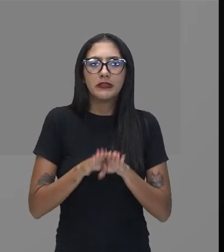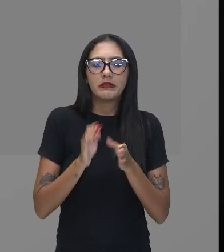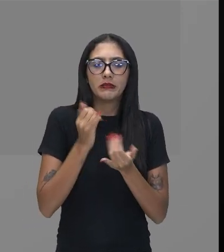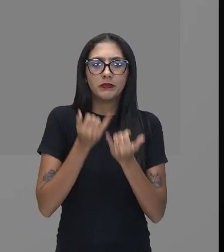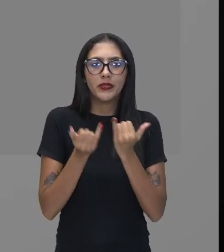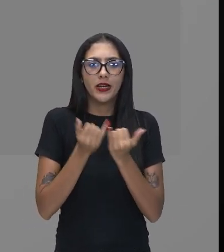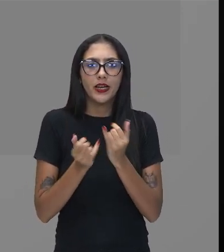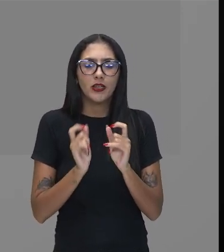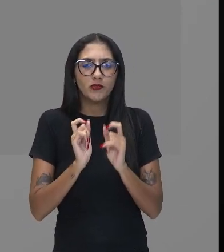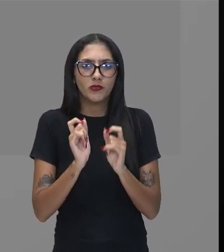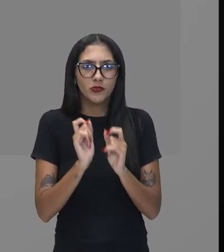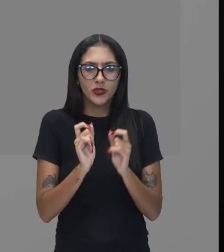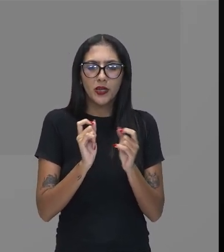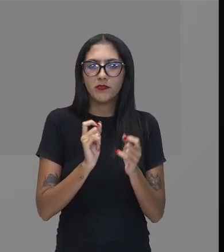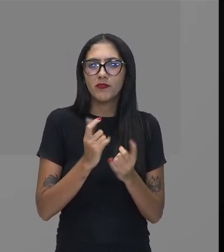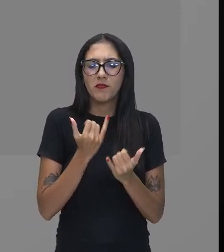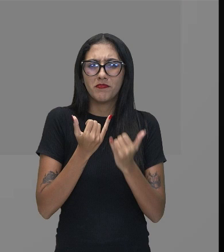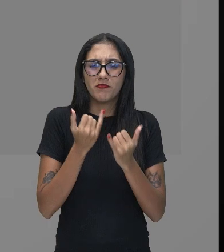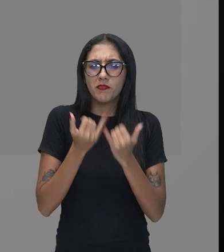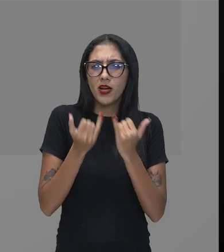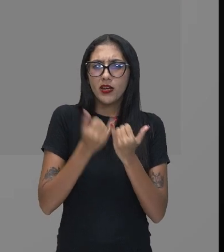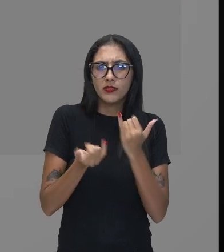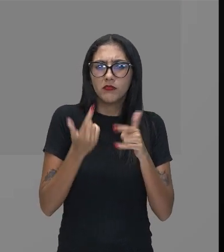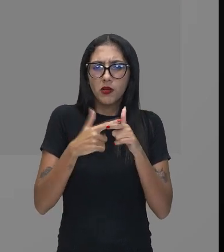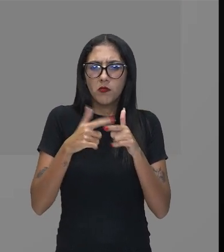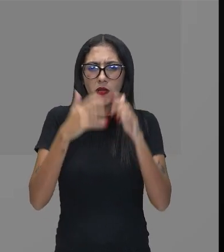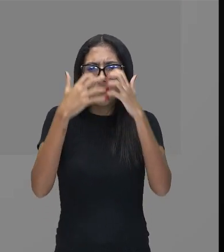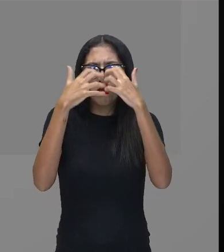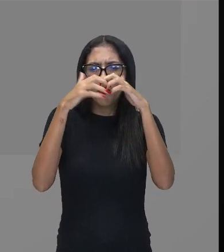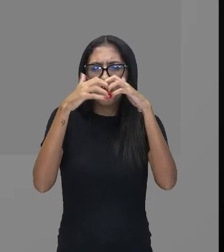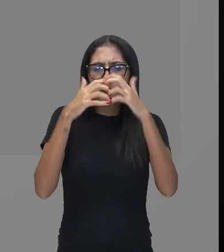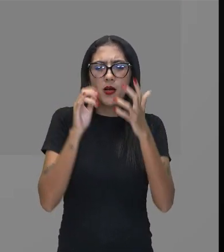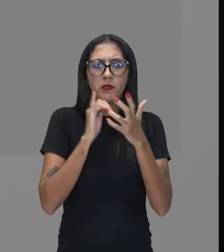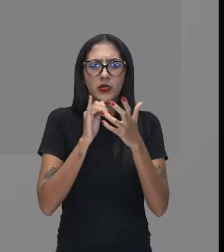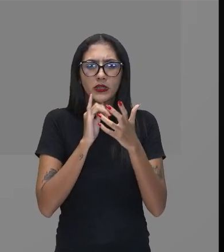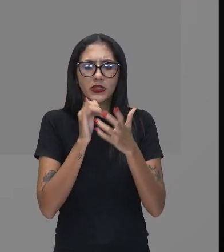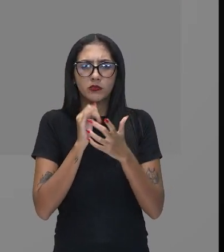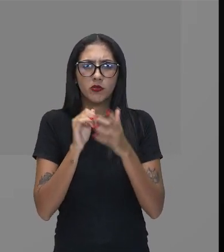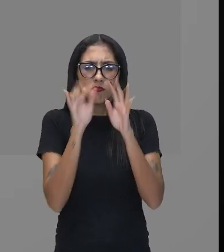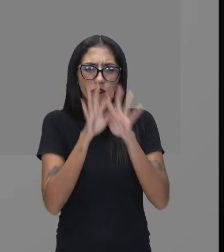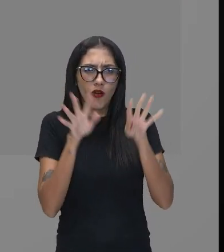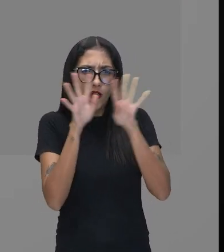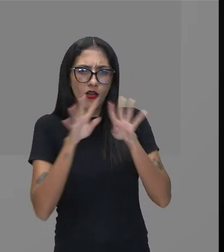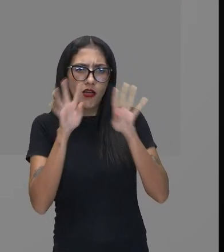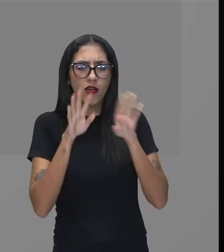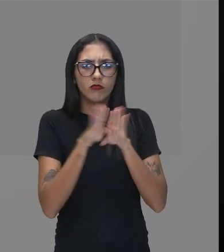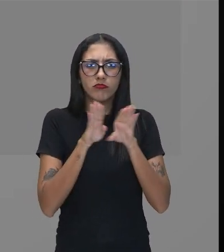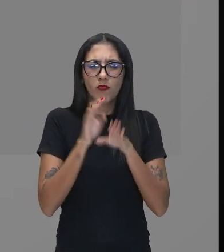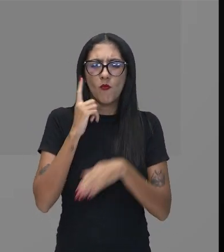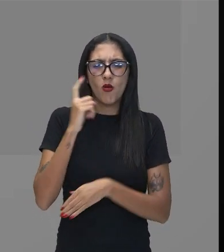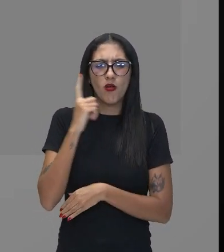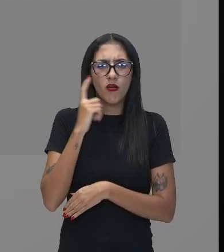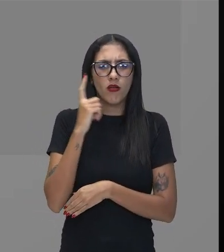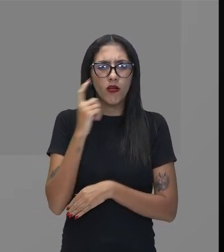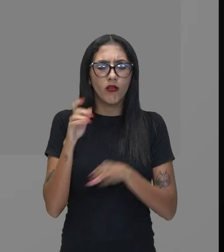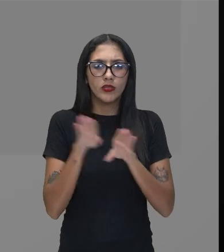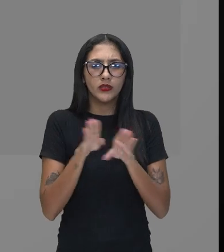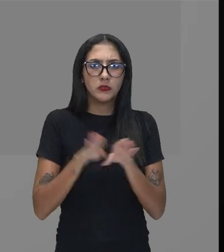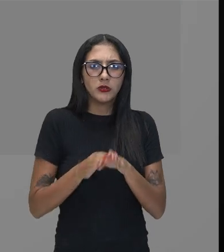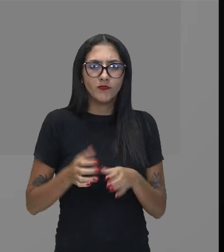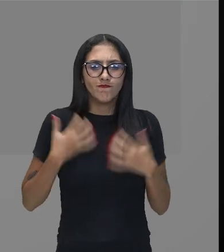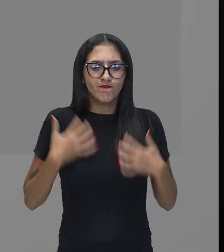crise de esquizofrenia, caracterizado por alucinações visuais e auditivas e comportamento